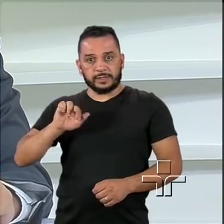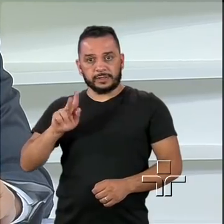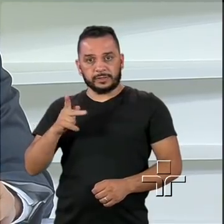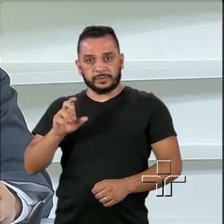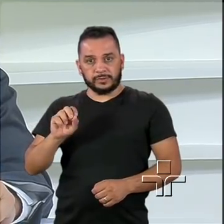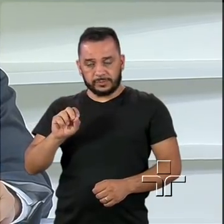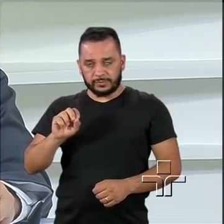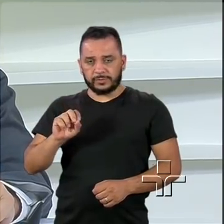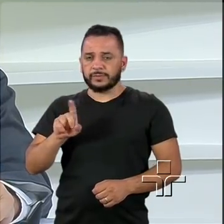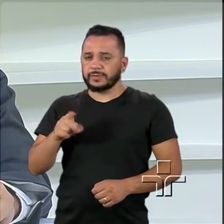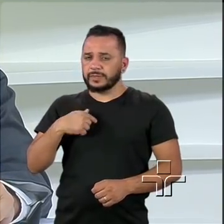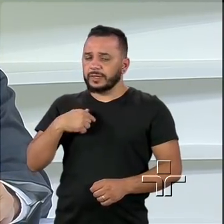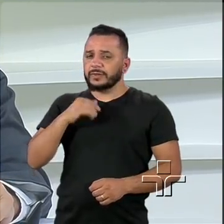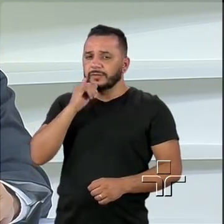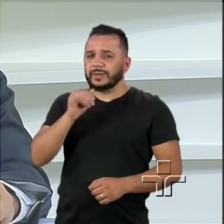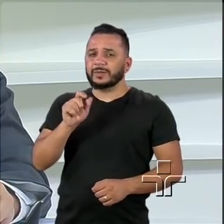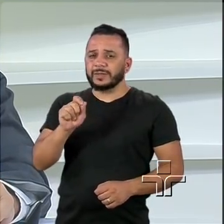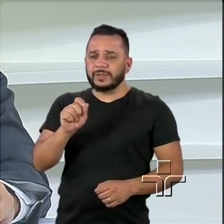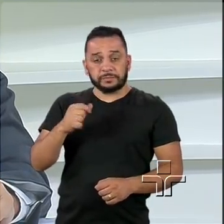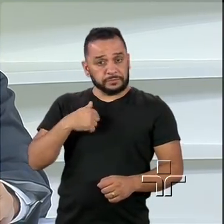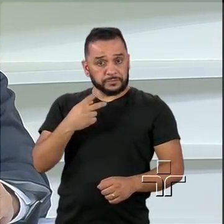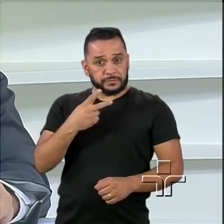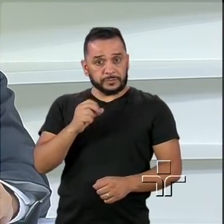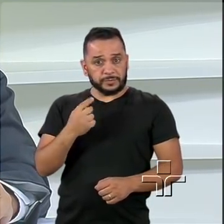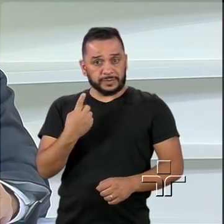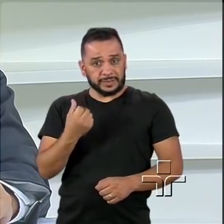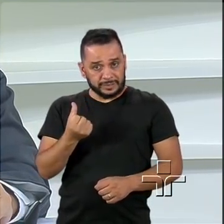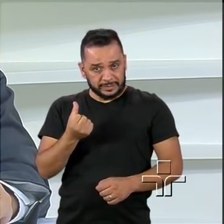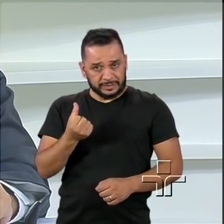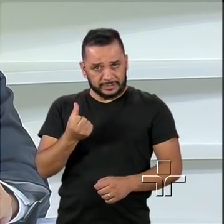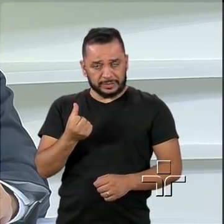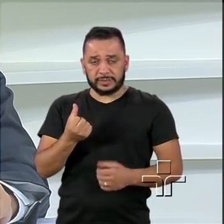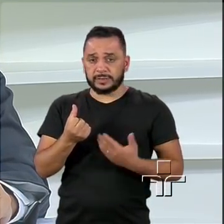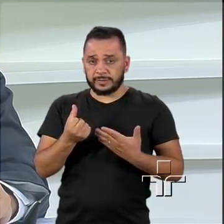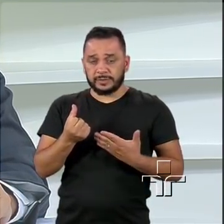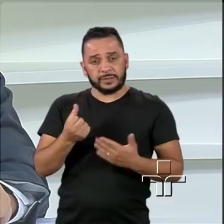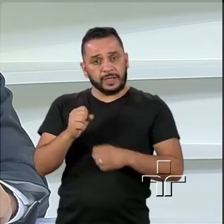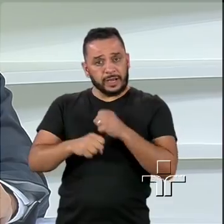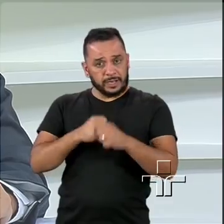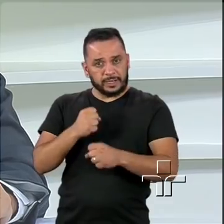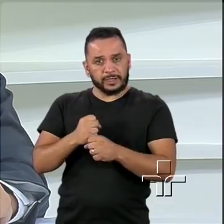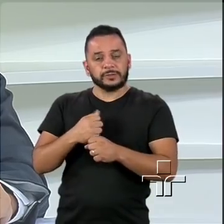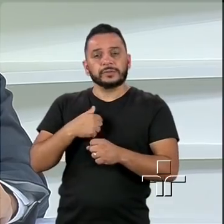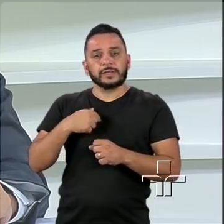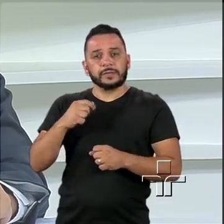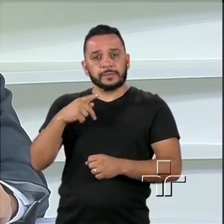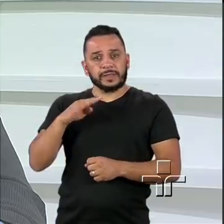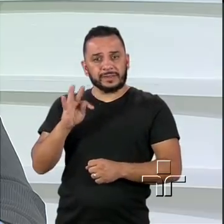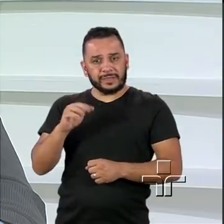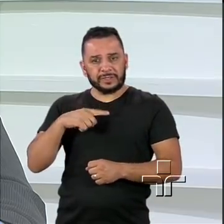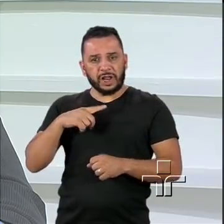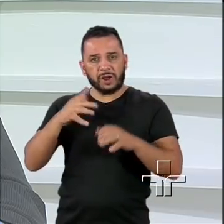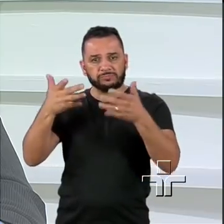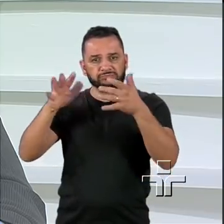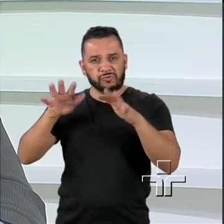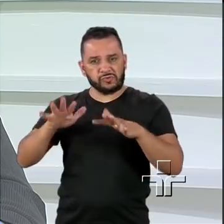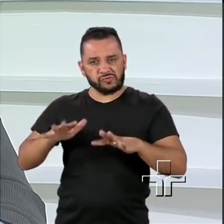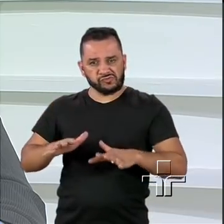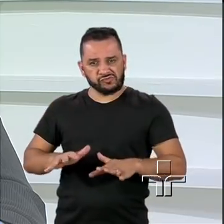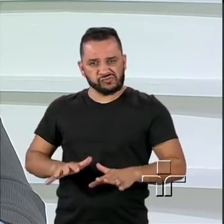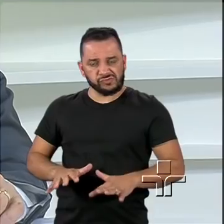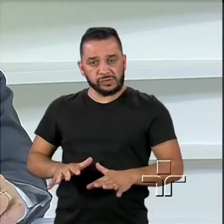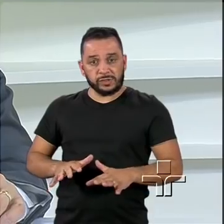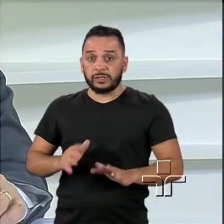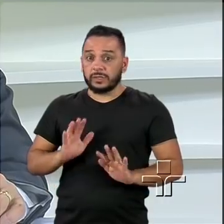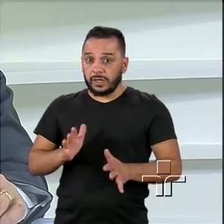e o Roxo também se referiu, que em 2016 se declarou que o PT tinha chegado ao fundo do poço, ou seja, 2